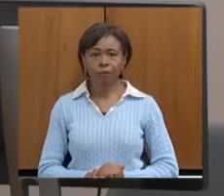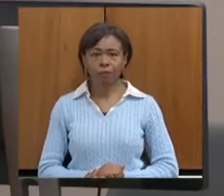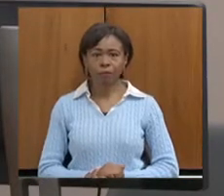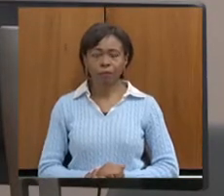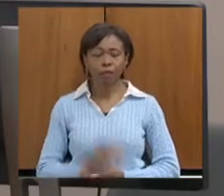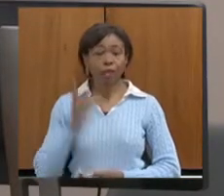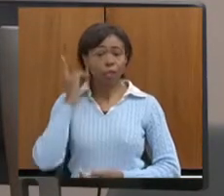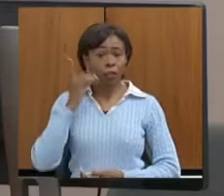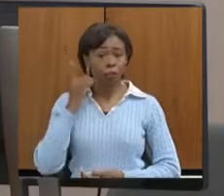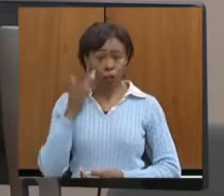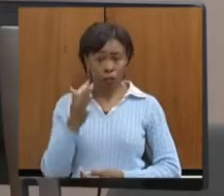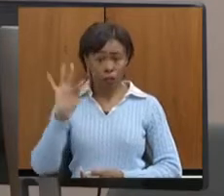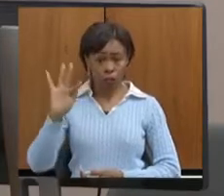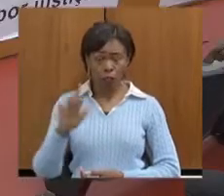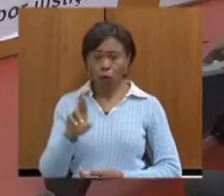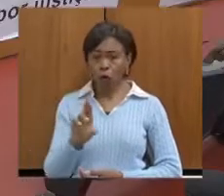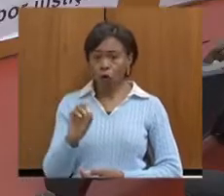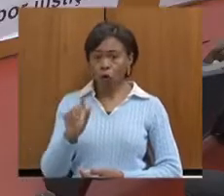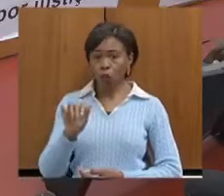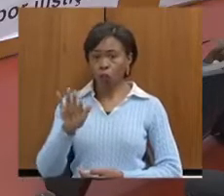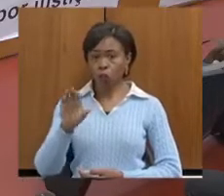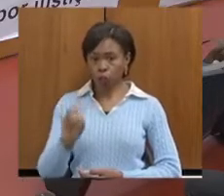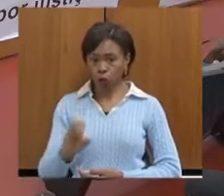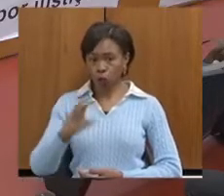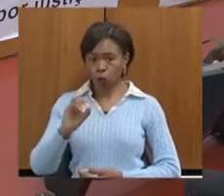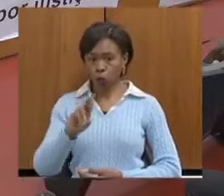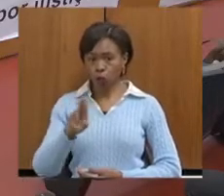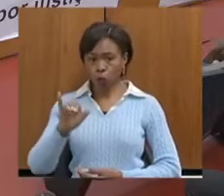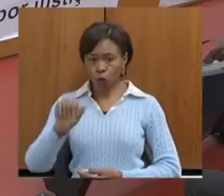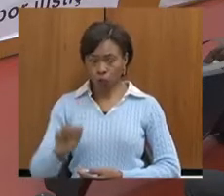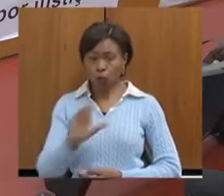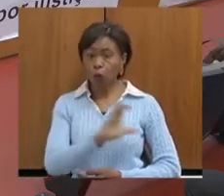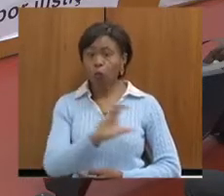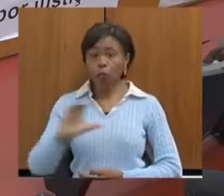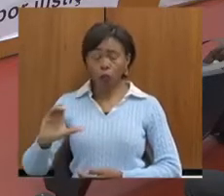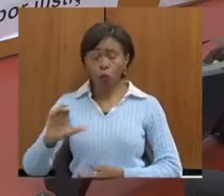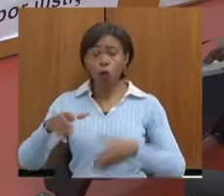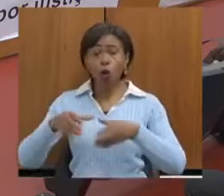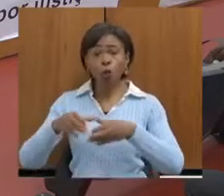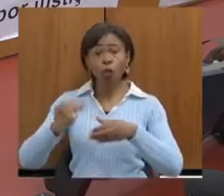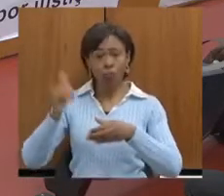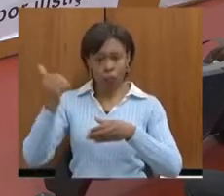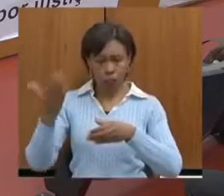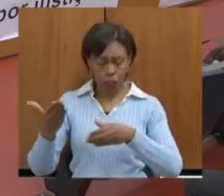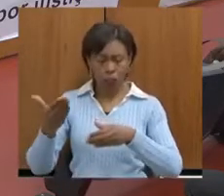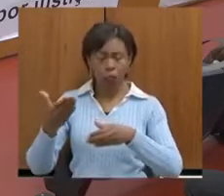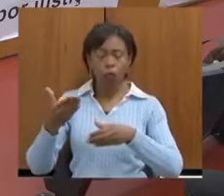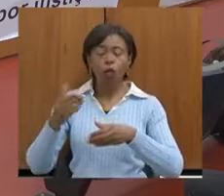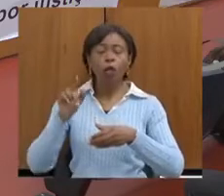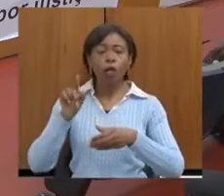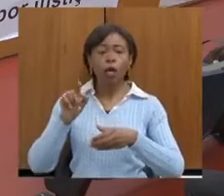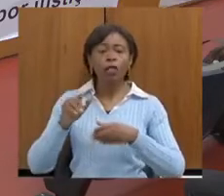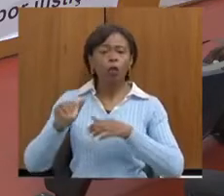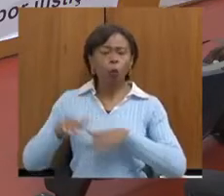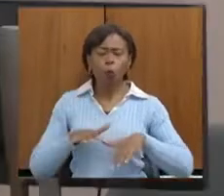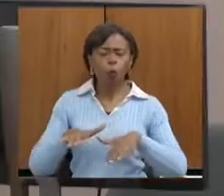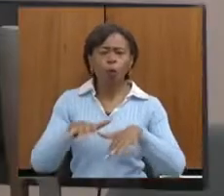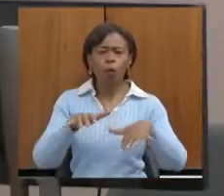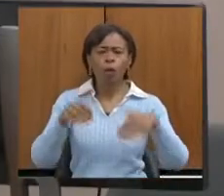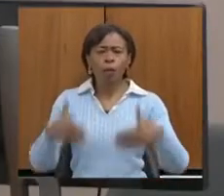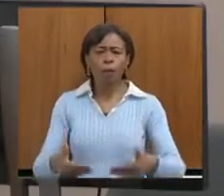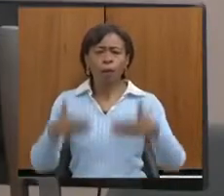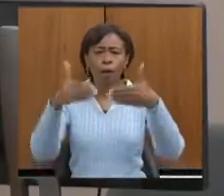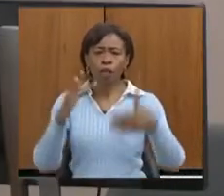o deputado federal Rogério Correia coordenador da comissão externa sobre o rompimento da barragem de Fundão da Câmara dos